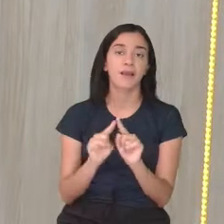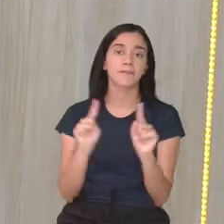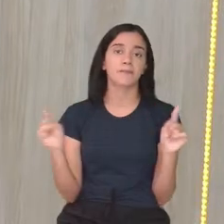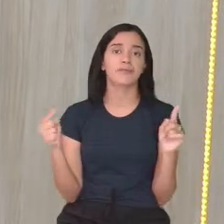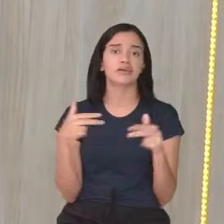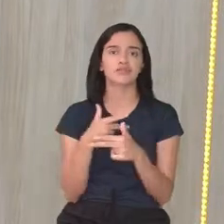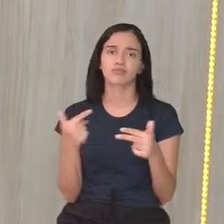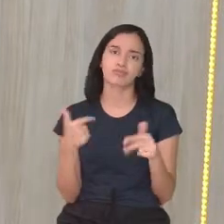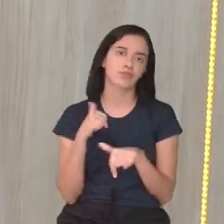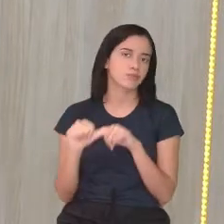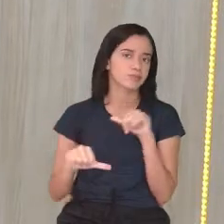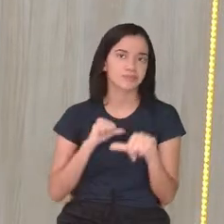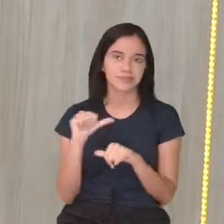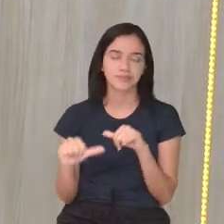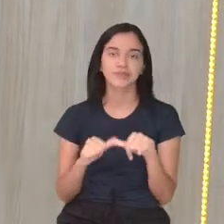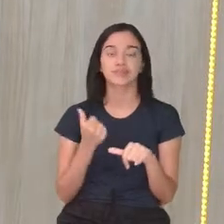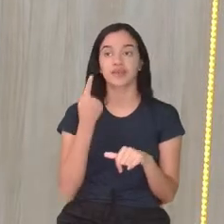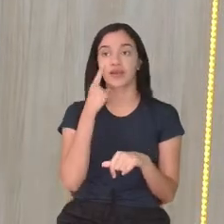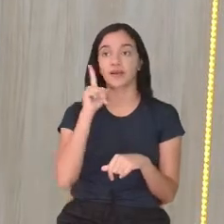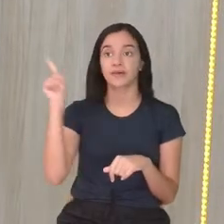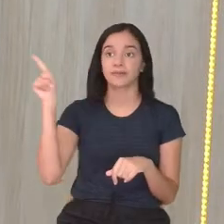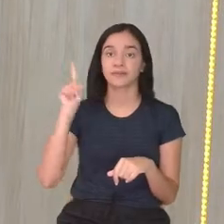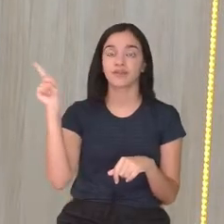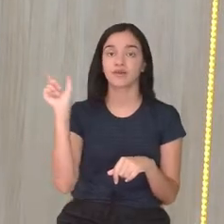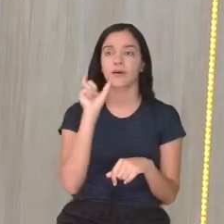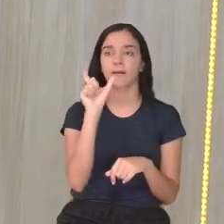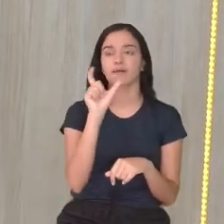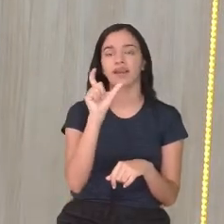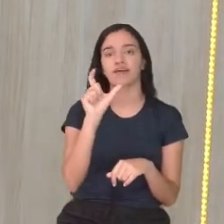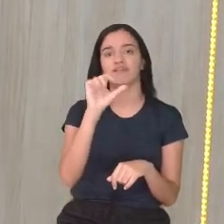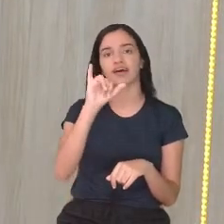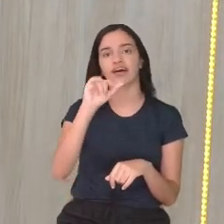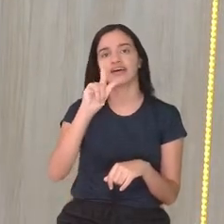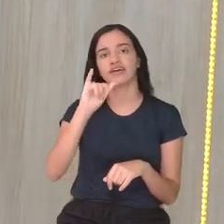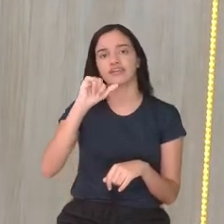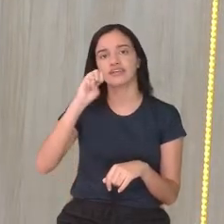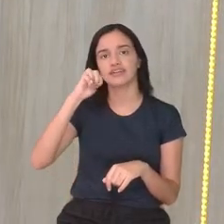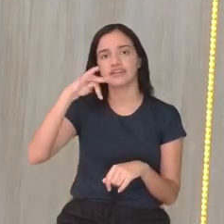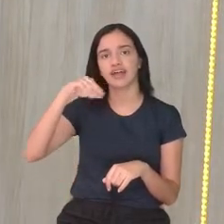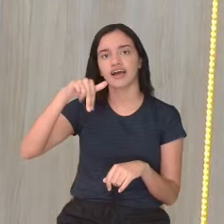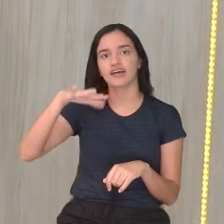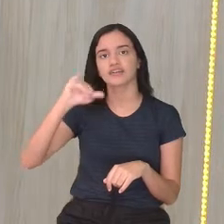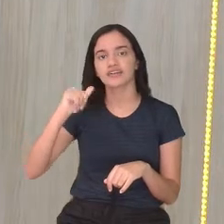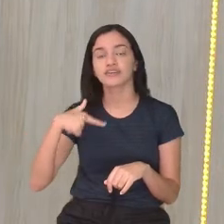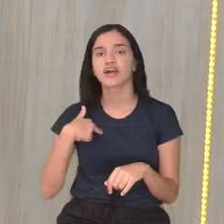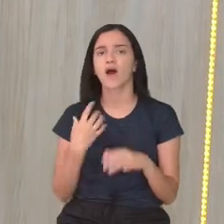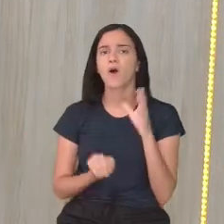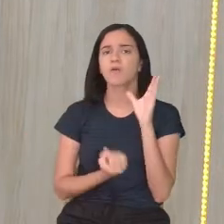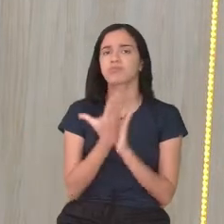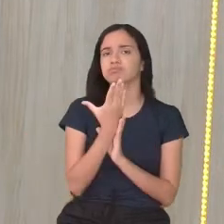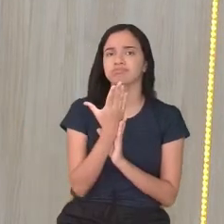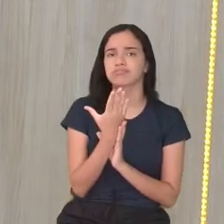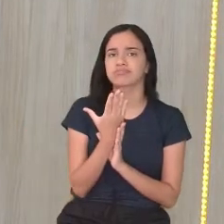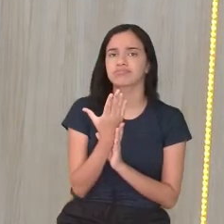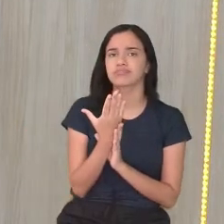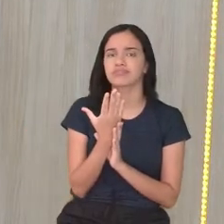não mudaram tanto assim. Então, ó, a palavra ginástica, né, a origem aí, ela tem